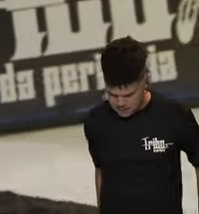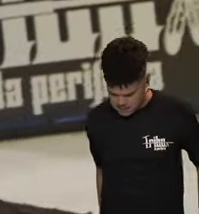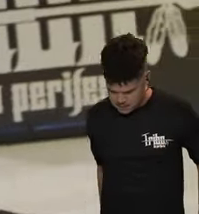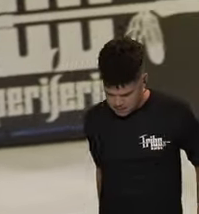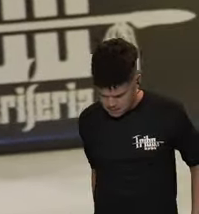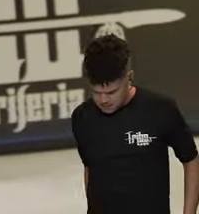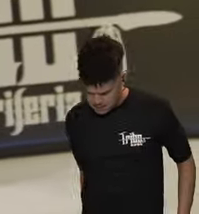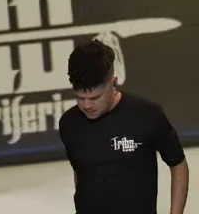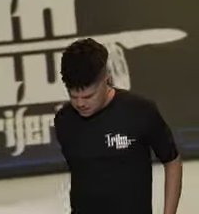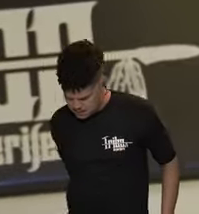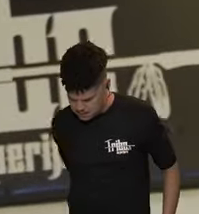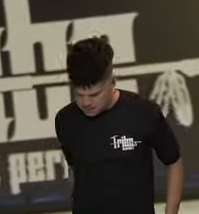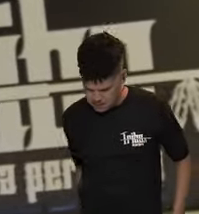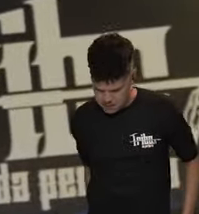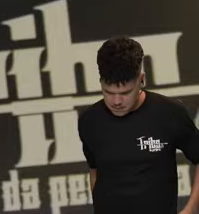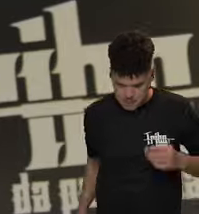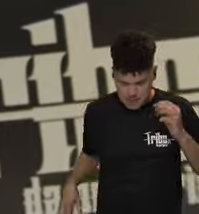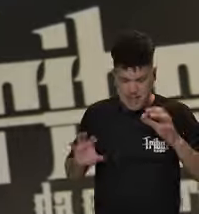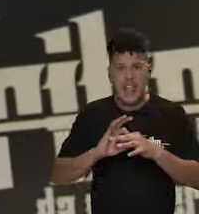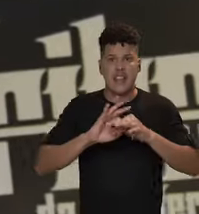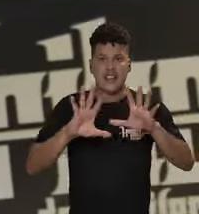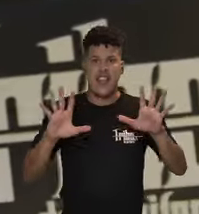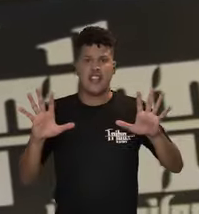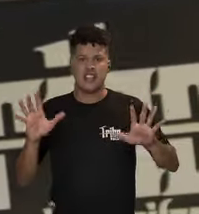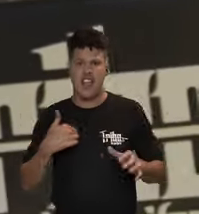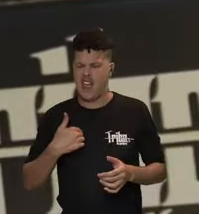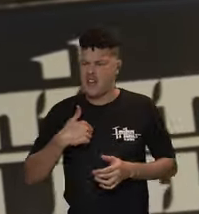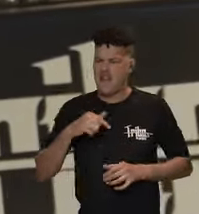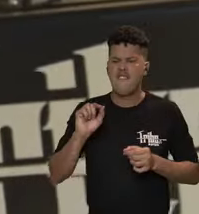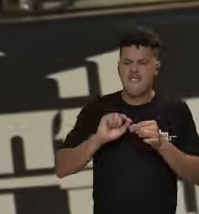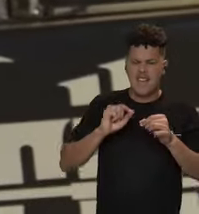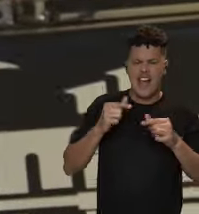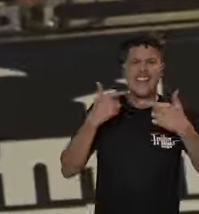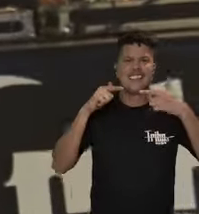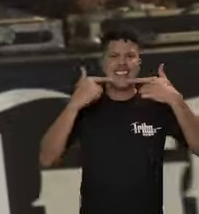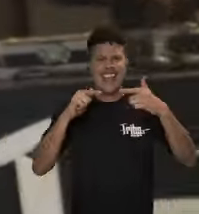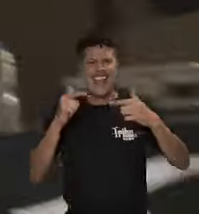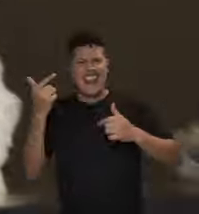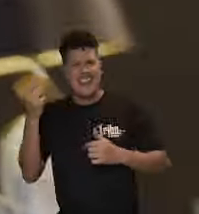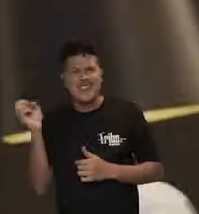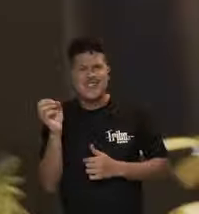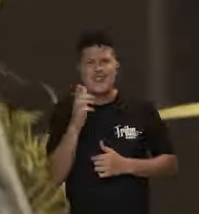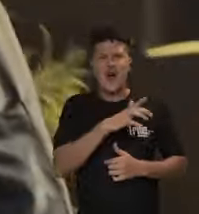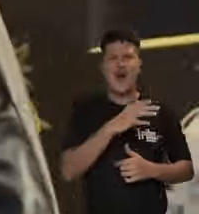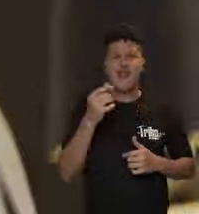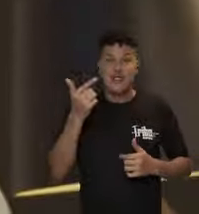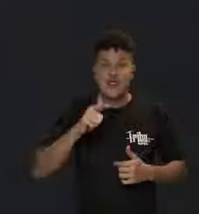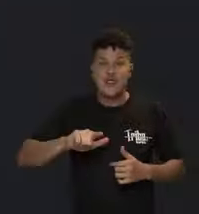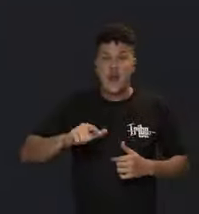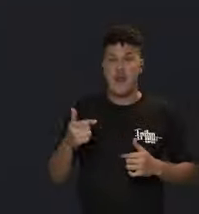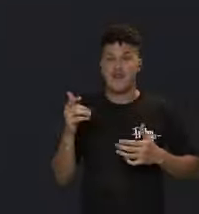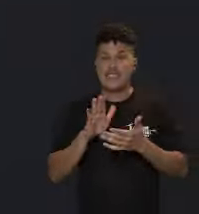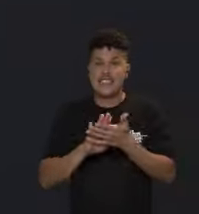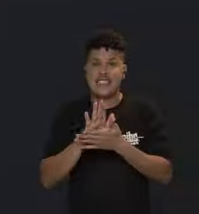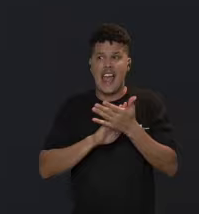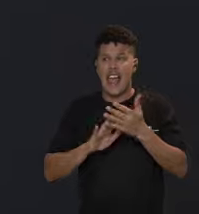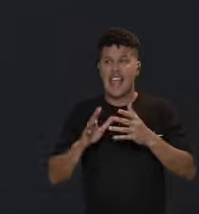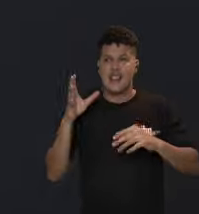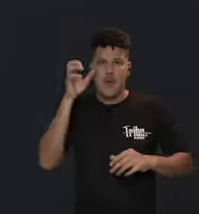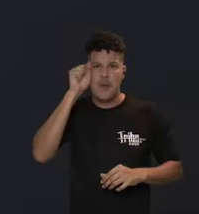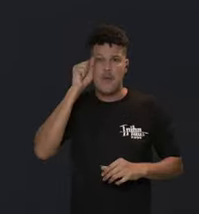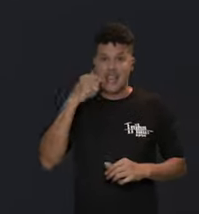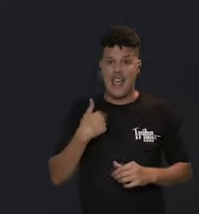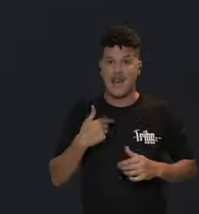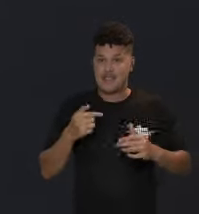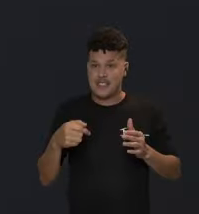bom. Não deixa eu quieto, faz me rir. Outra noite sem dormir. Nem sei nem quem me ligou, mas eu tô